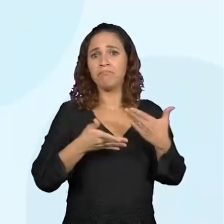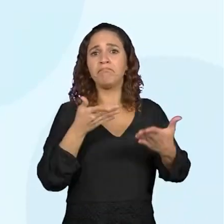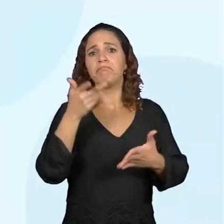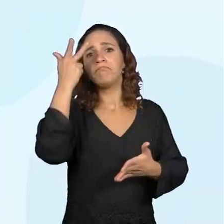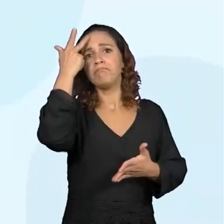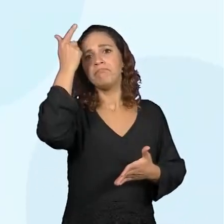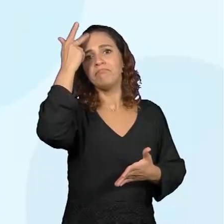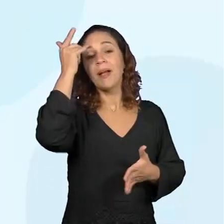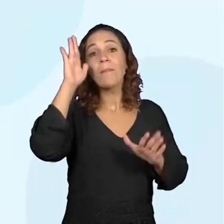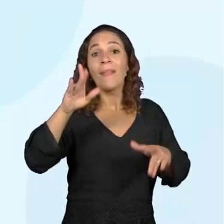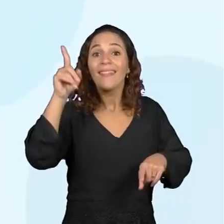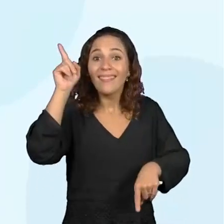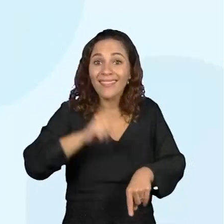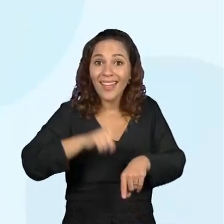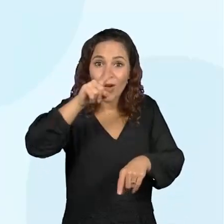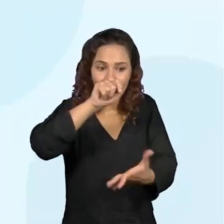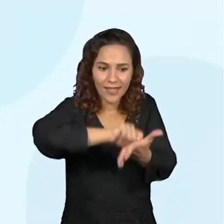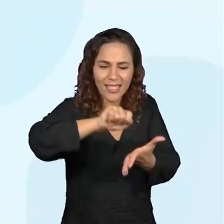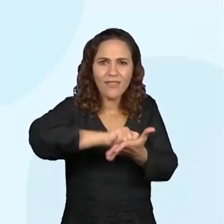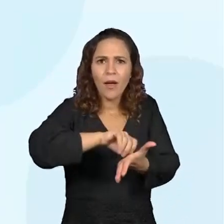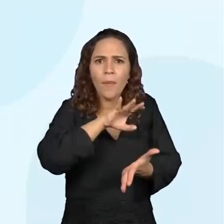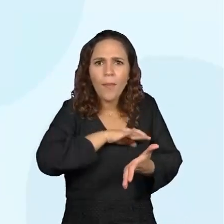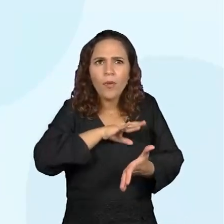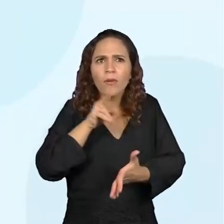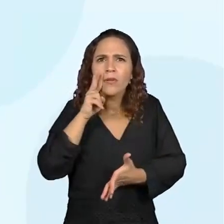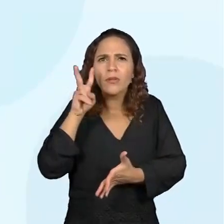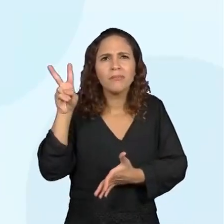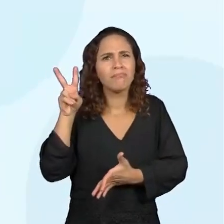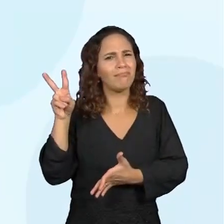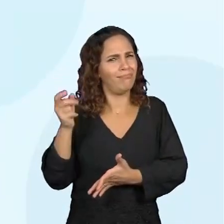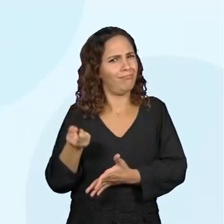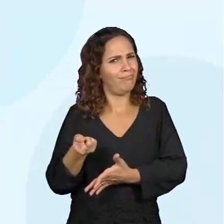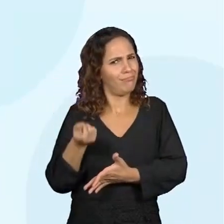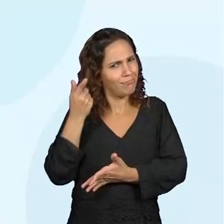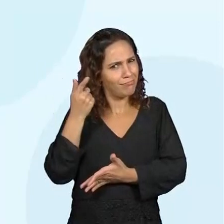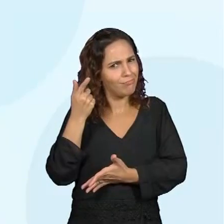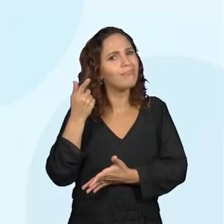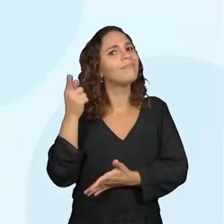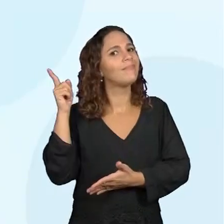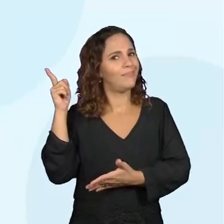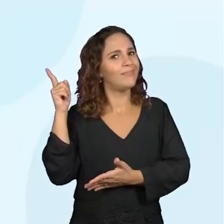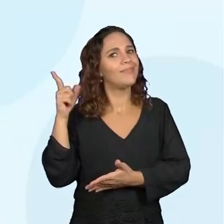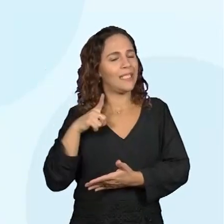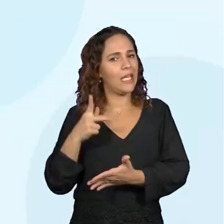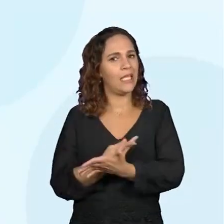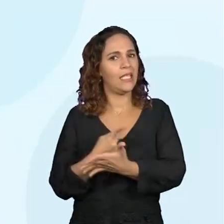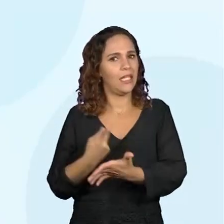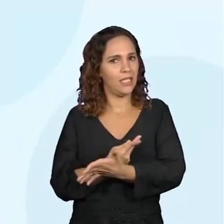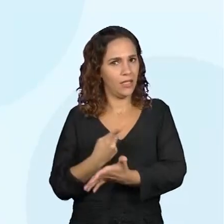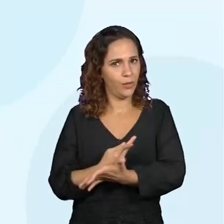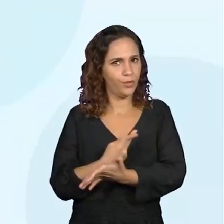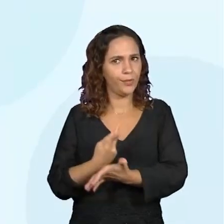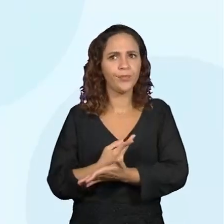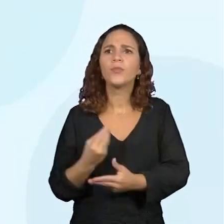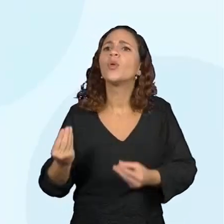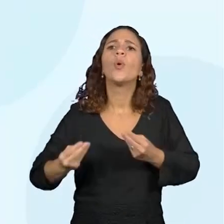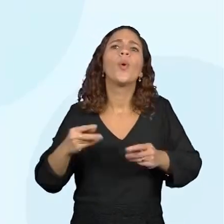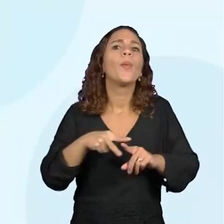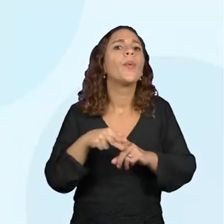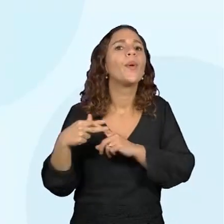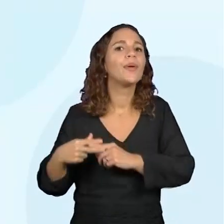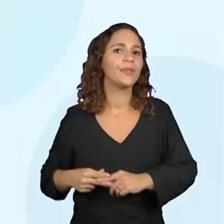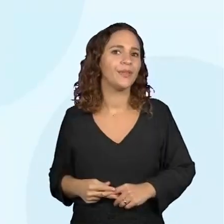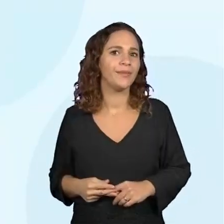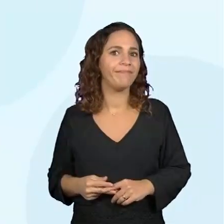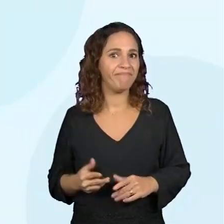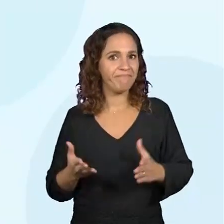mas na hora de grafar, na hora de escrever as palavras, o erro fica gritante na hora da leitura, né, professora? Exato.